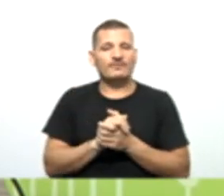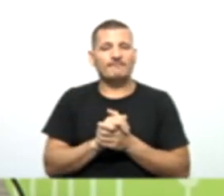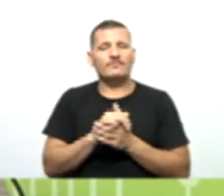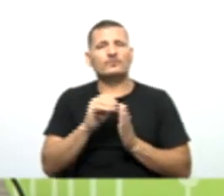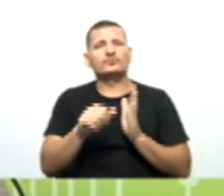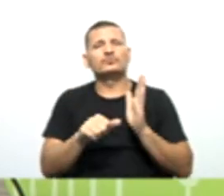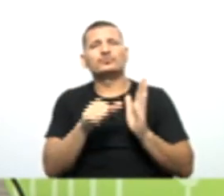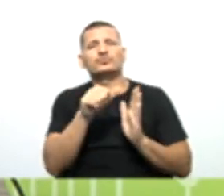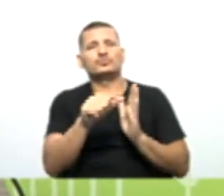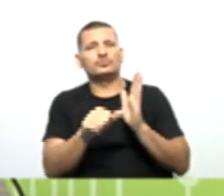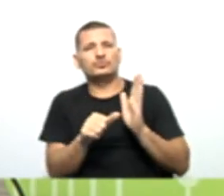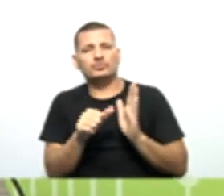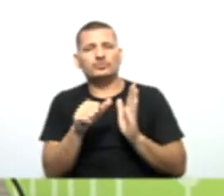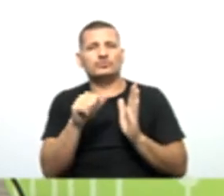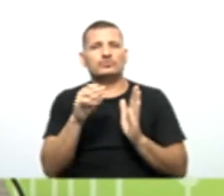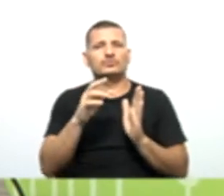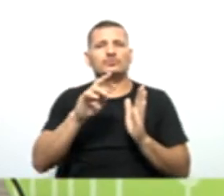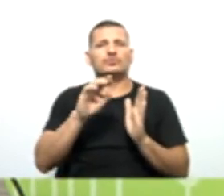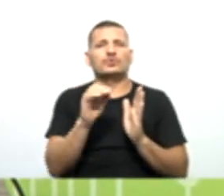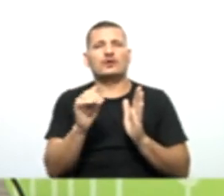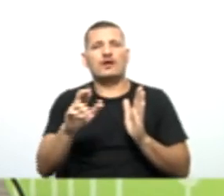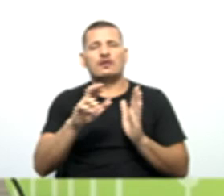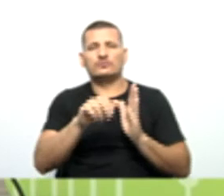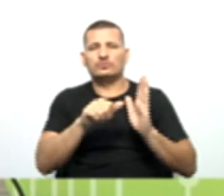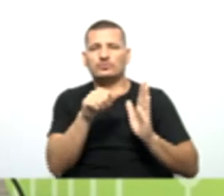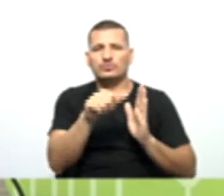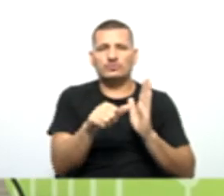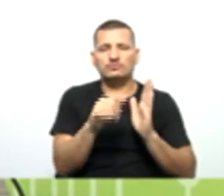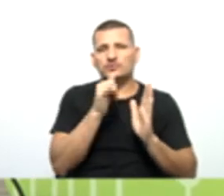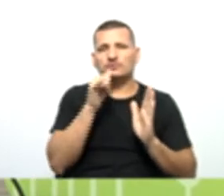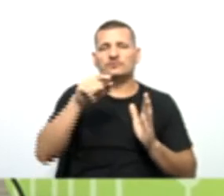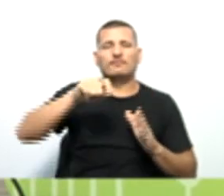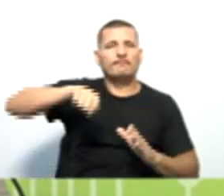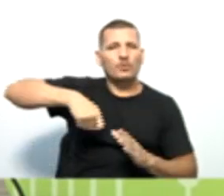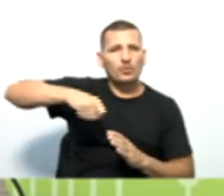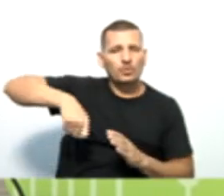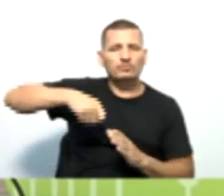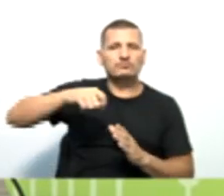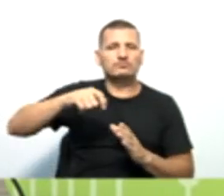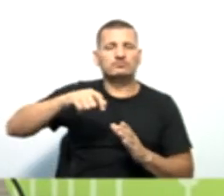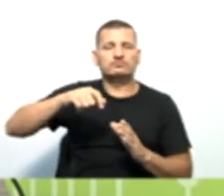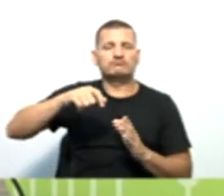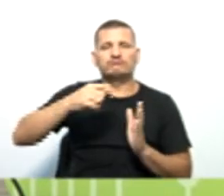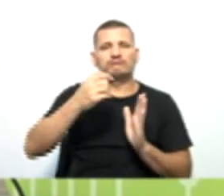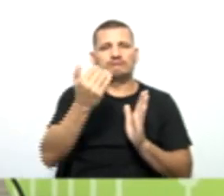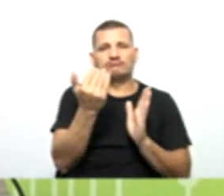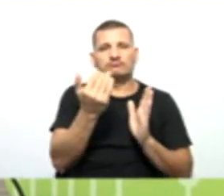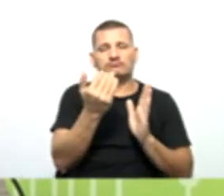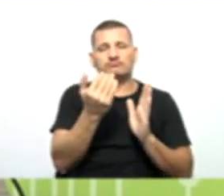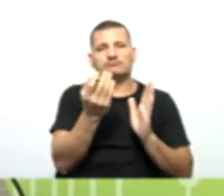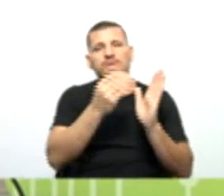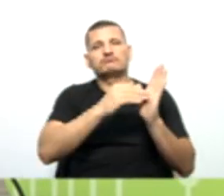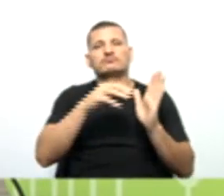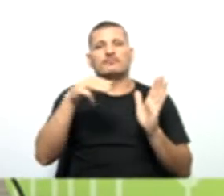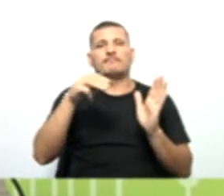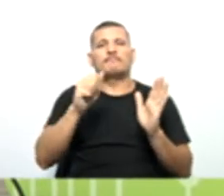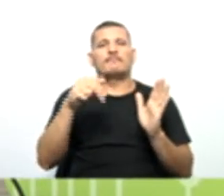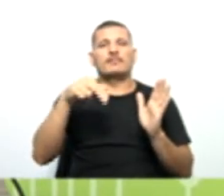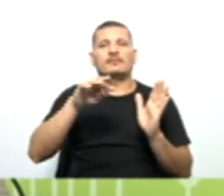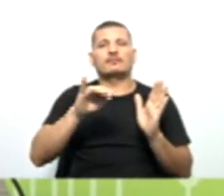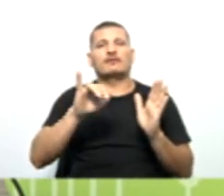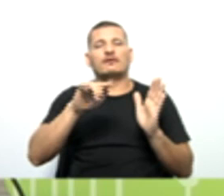né? Troca, ele falou lá da questão da receita do bolo. Você vai trabalhar com manteiga, para que o bolo tenha uma consistência um pouco mais